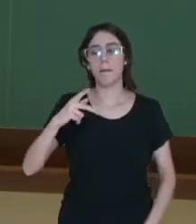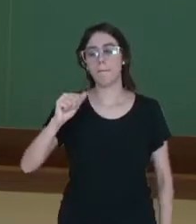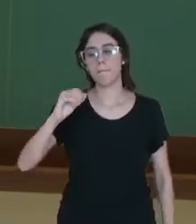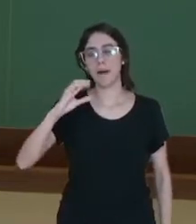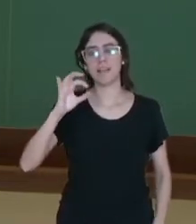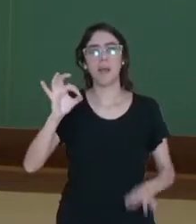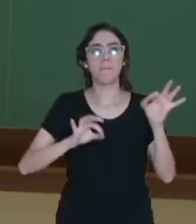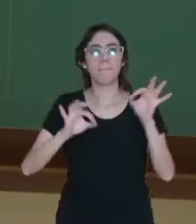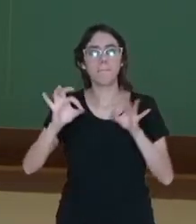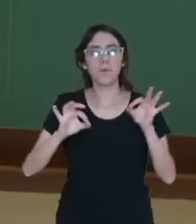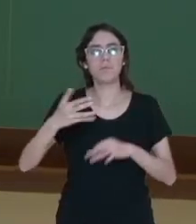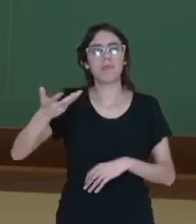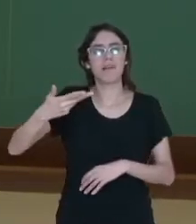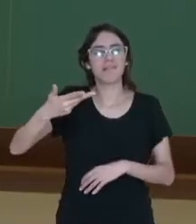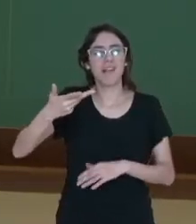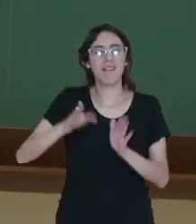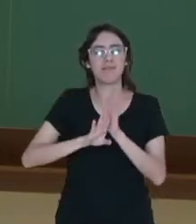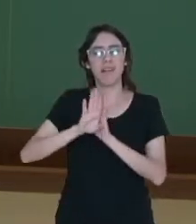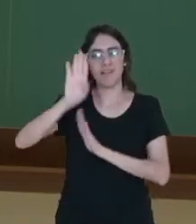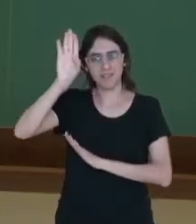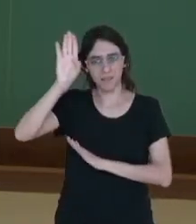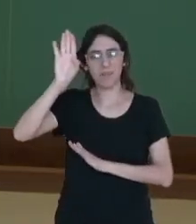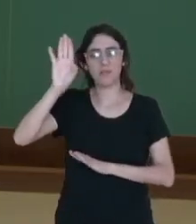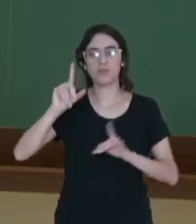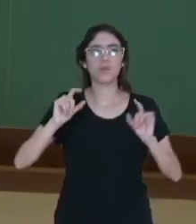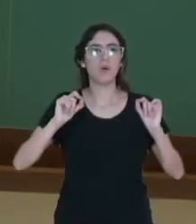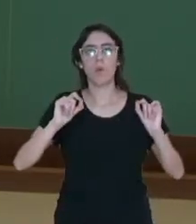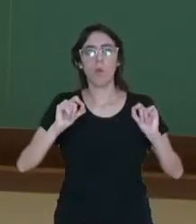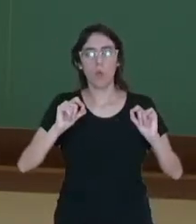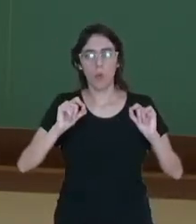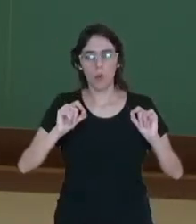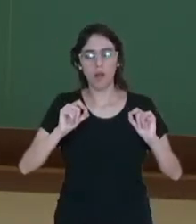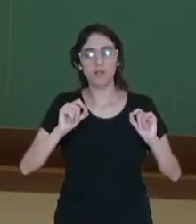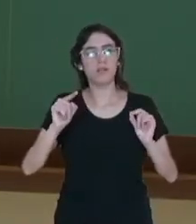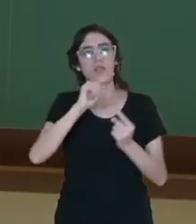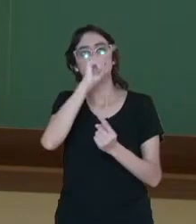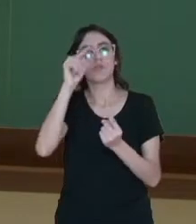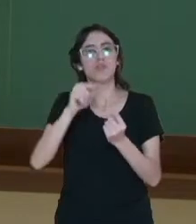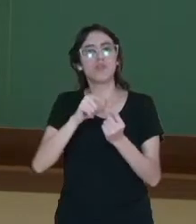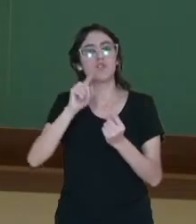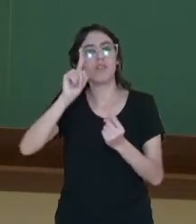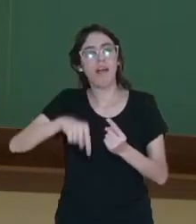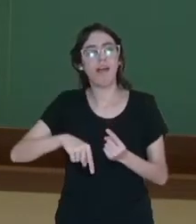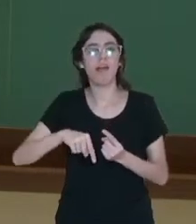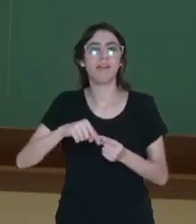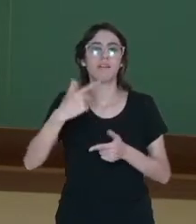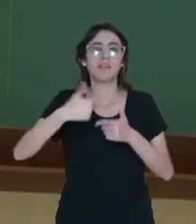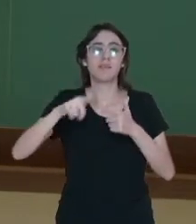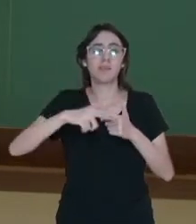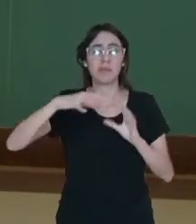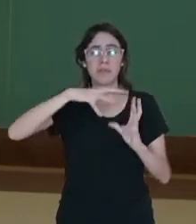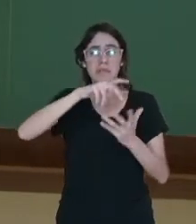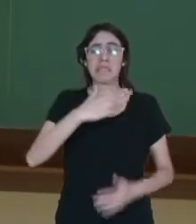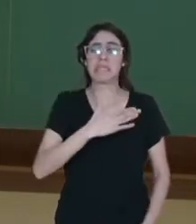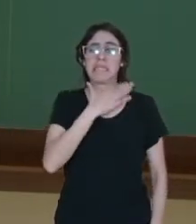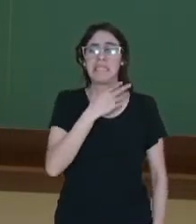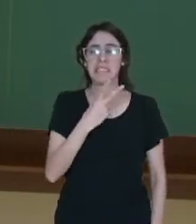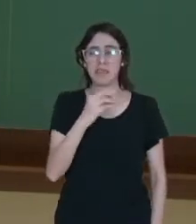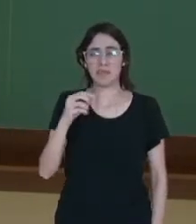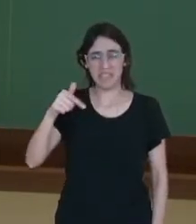de Aceleração do Crescimento, exatamente com vistas a diminuir os efeitos da crise mundial de